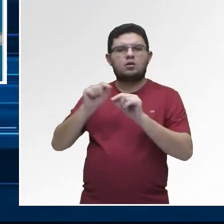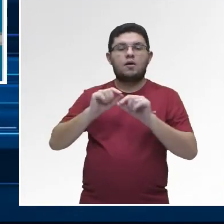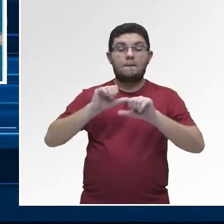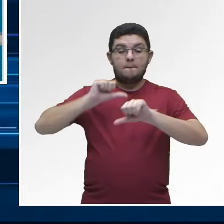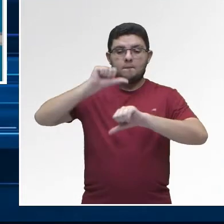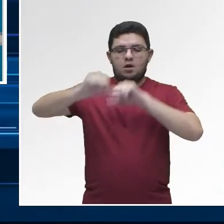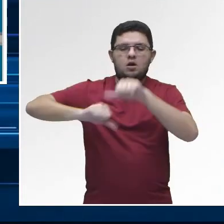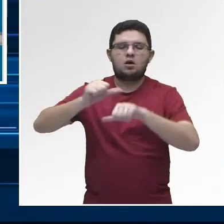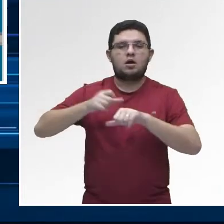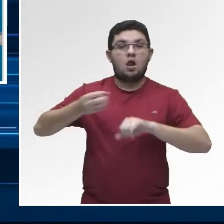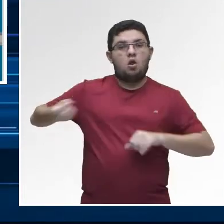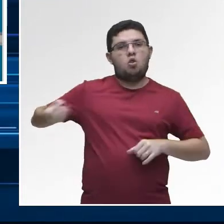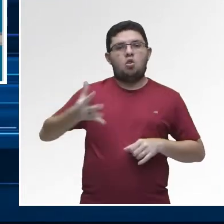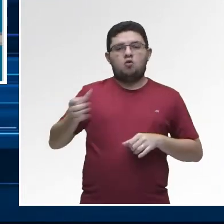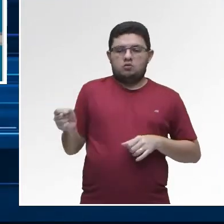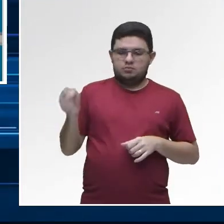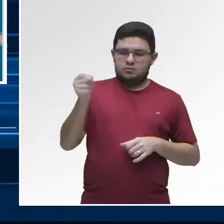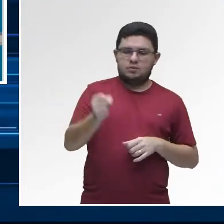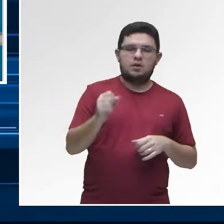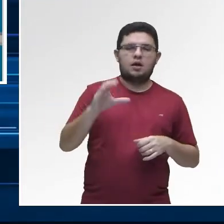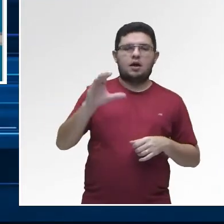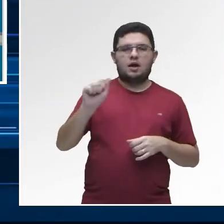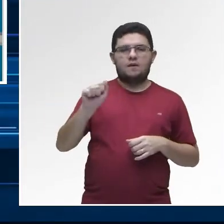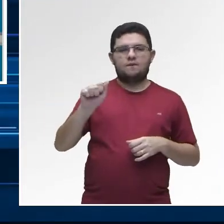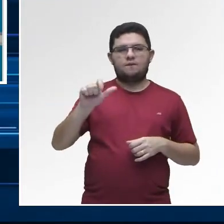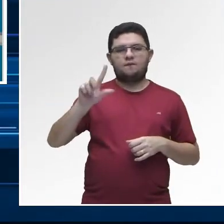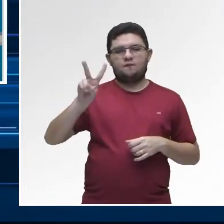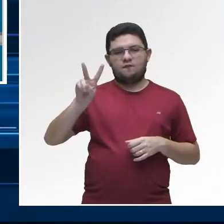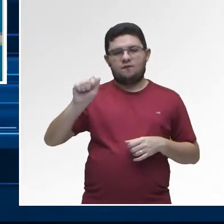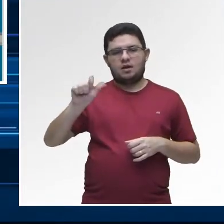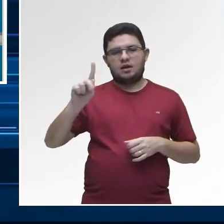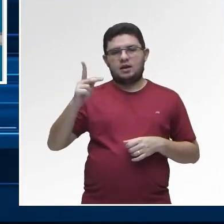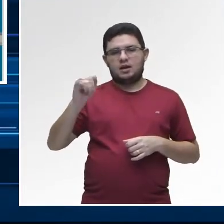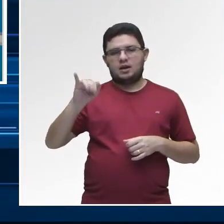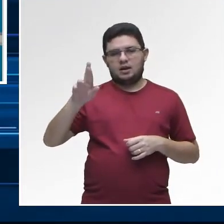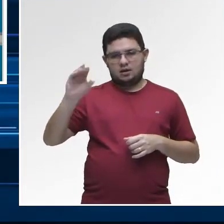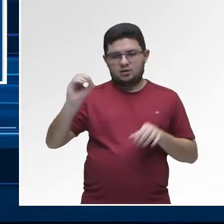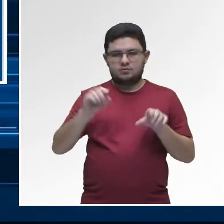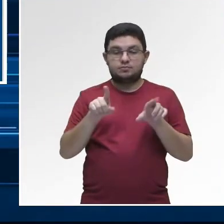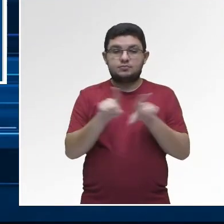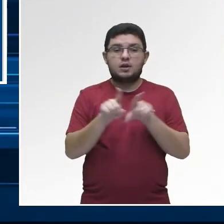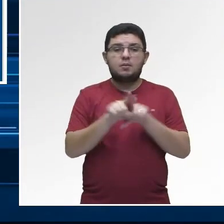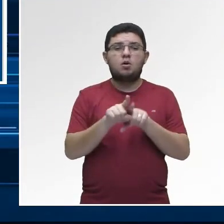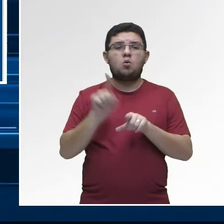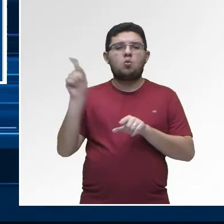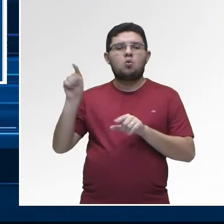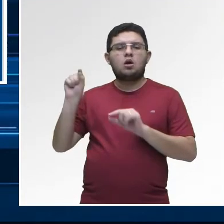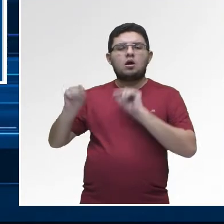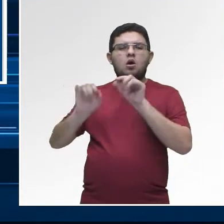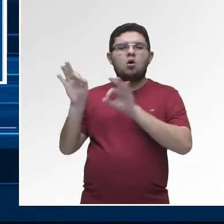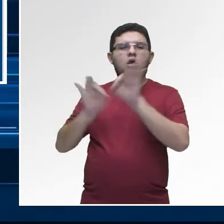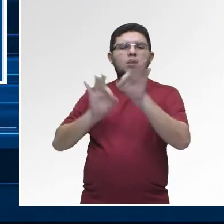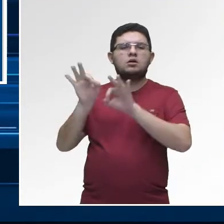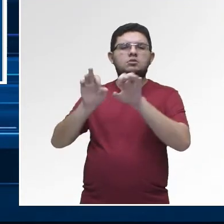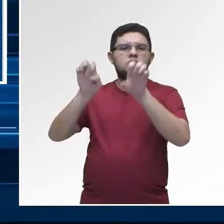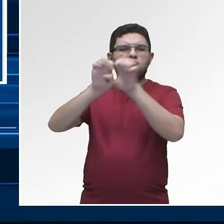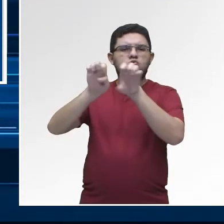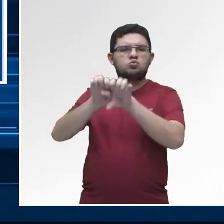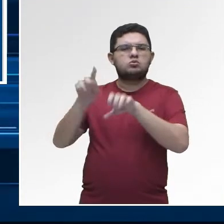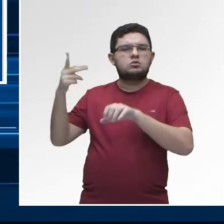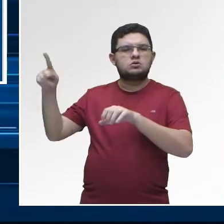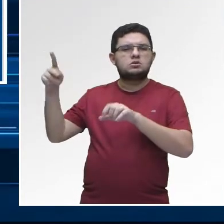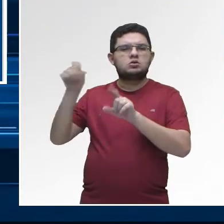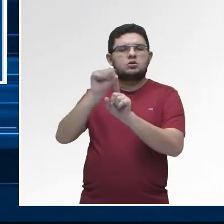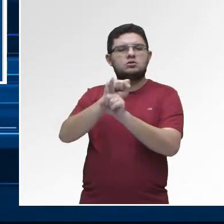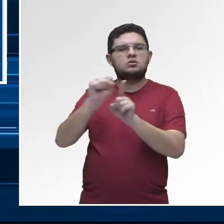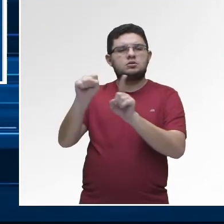E embaixo da pirâmide da sociedade nós temos aí os trabalhadores, que eram